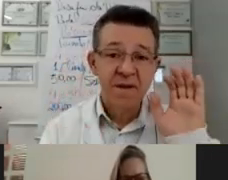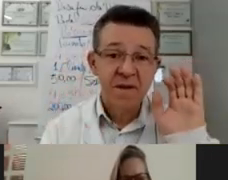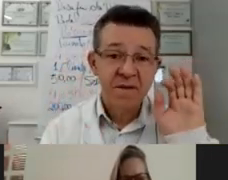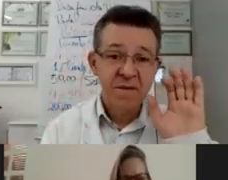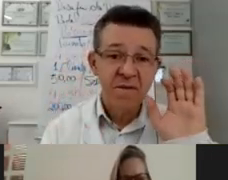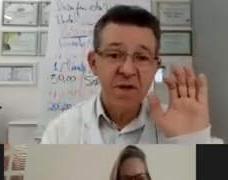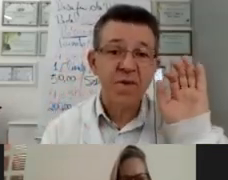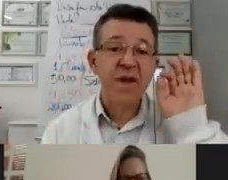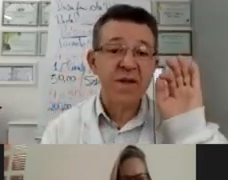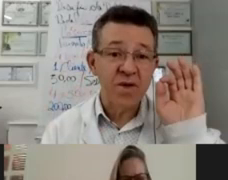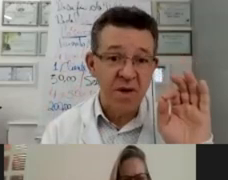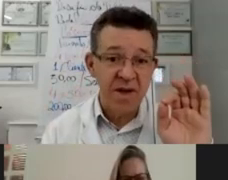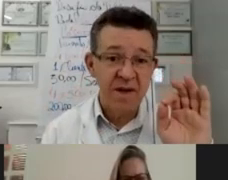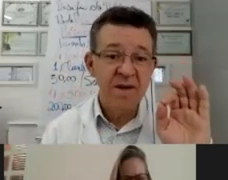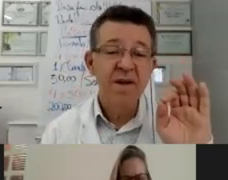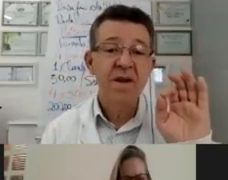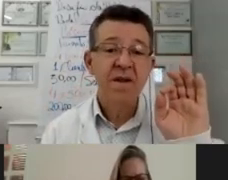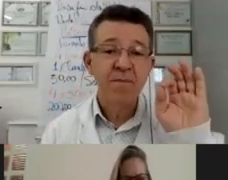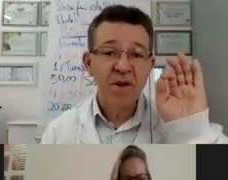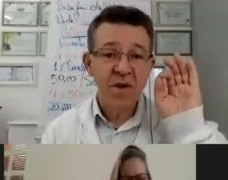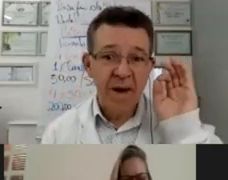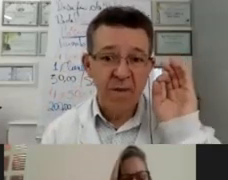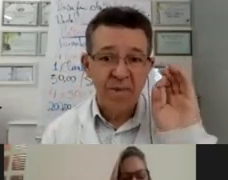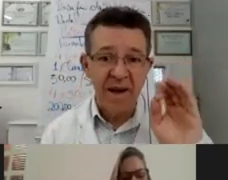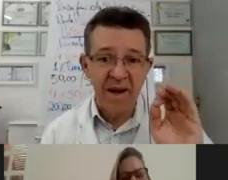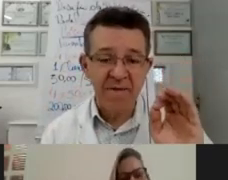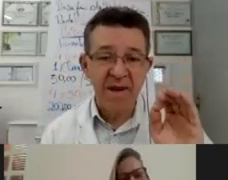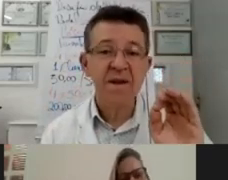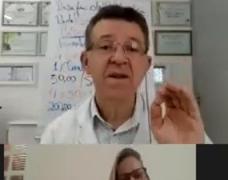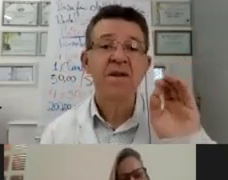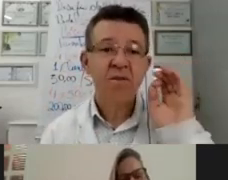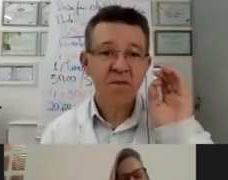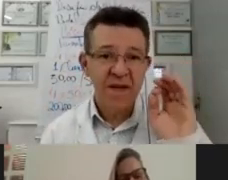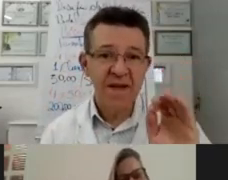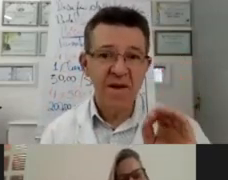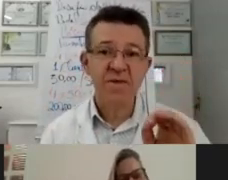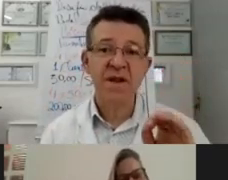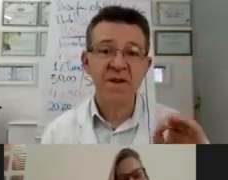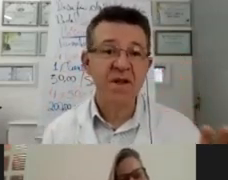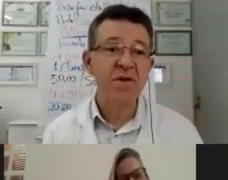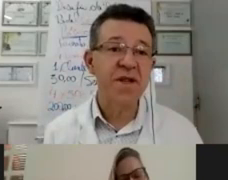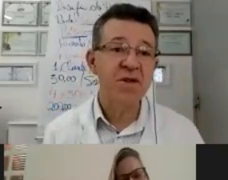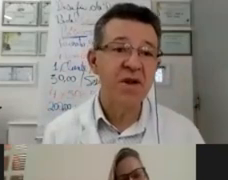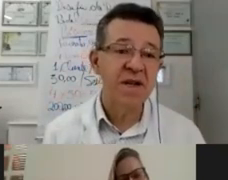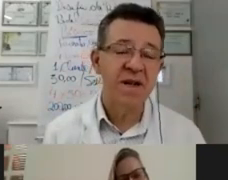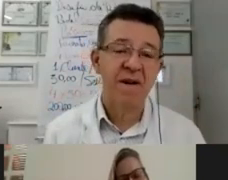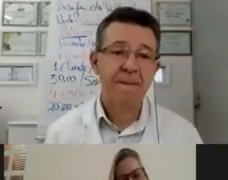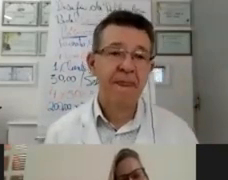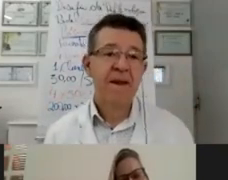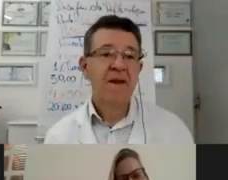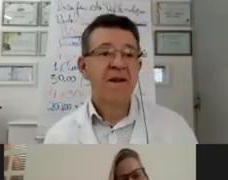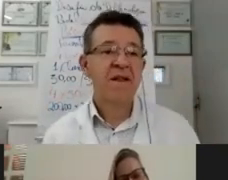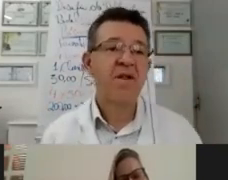Sônia. Eu vou responder a Sônia. Depois eu abro a Tá. palavra, uma de cada um, senão a gente não consegue se